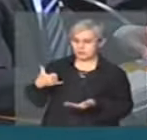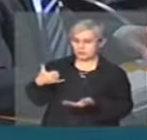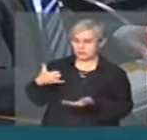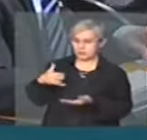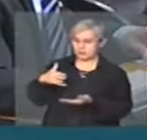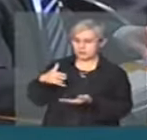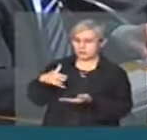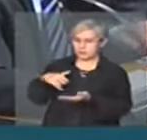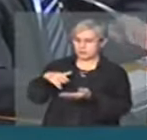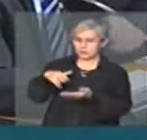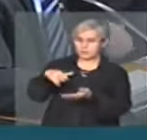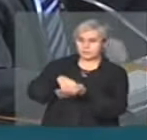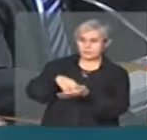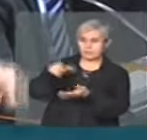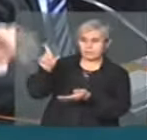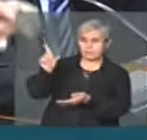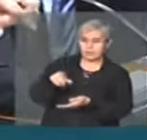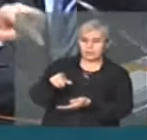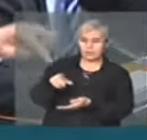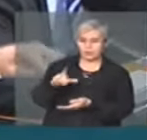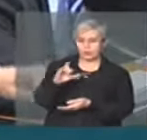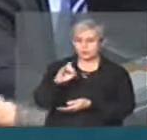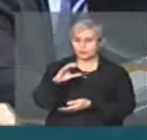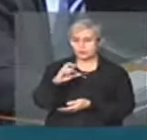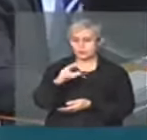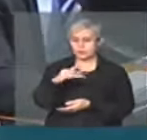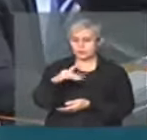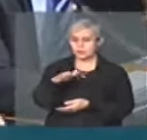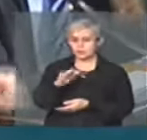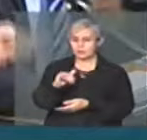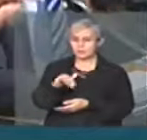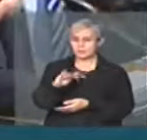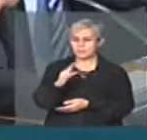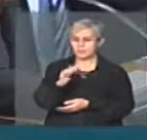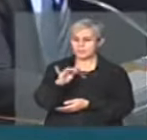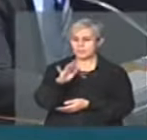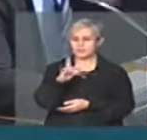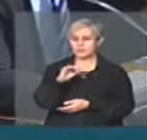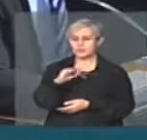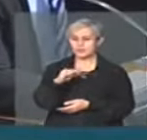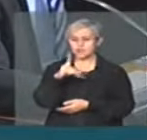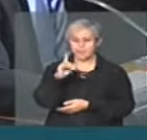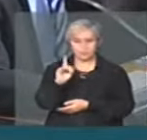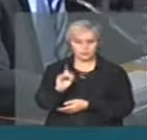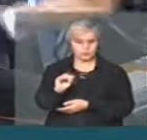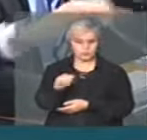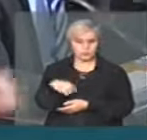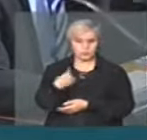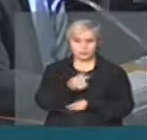apenas para os crimes hediondos, nós temos a oportunidade de